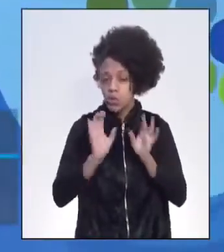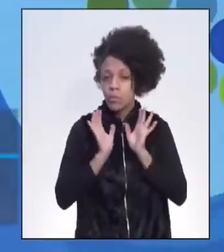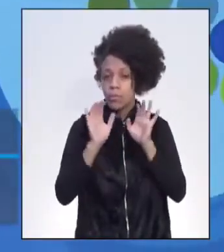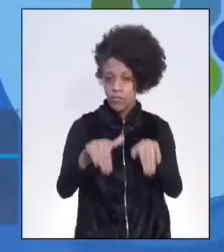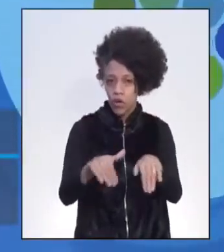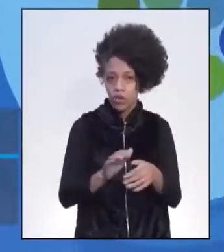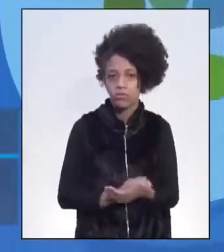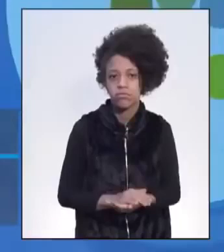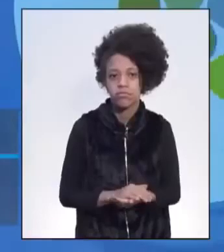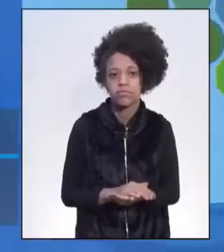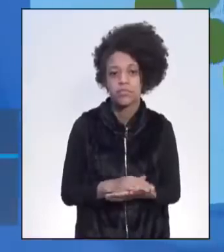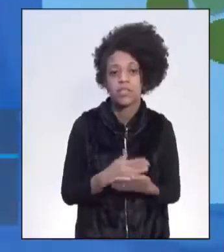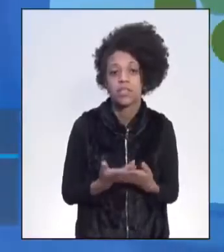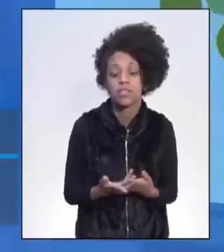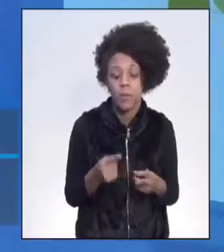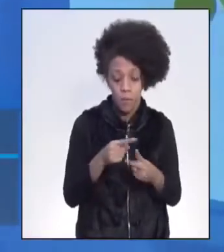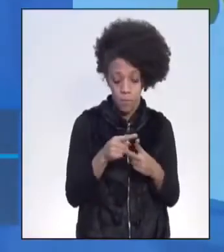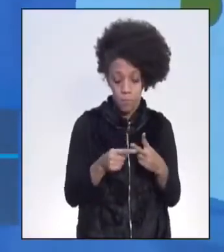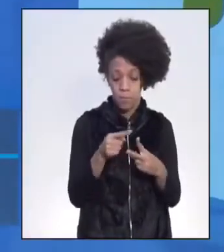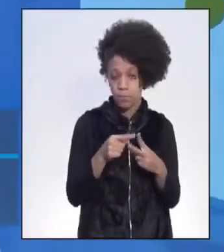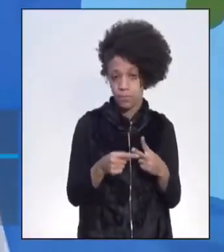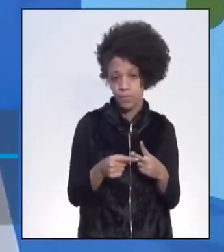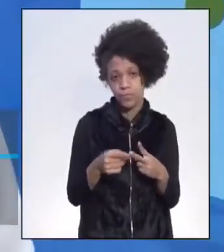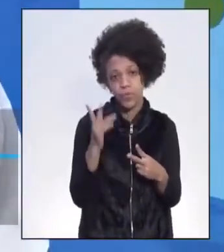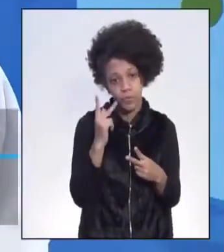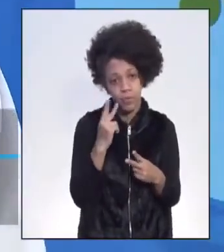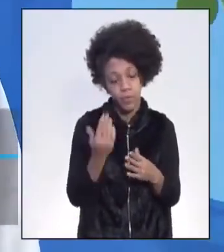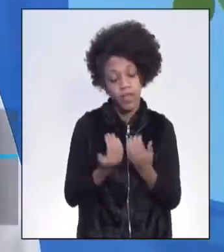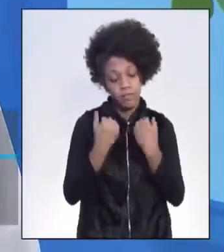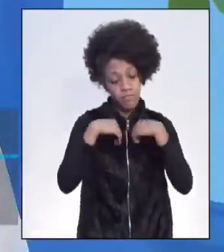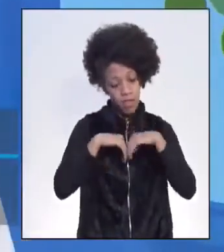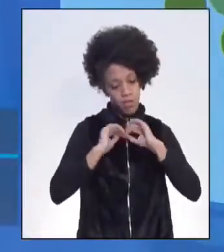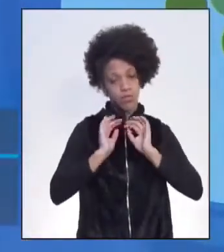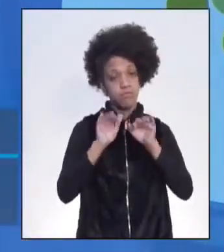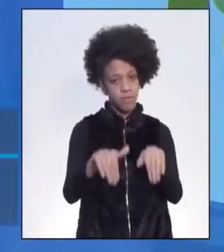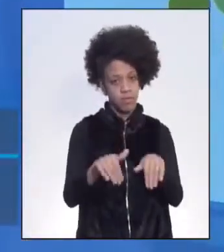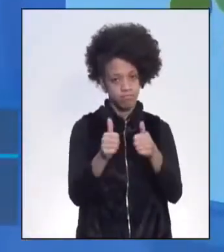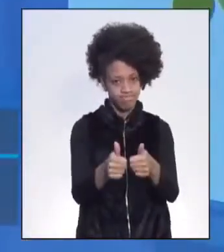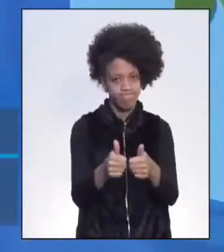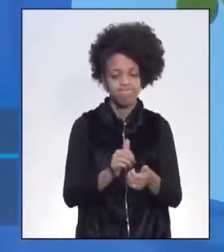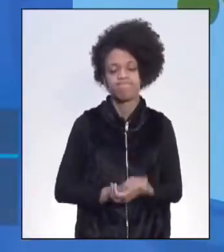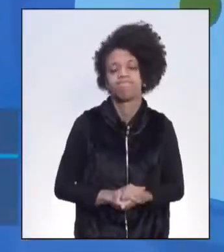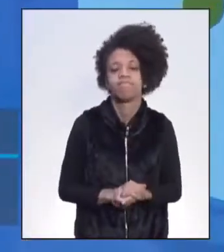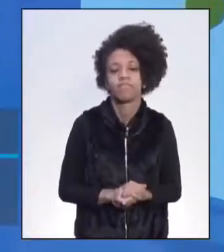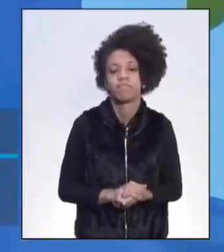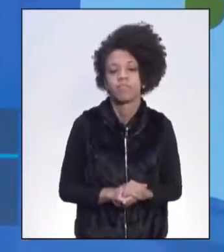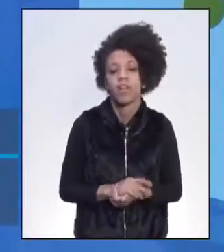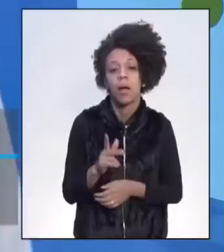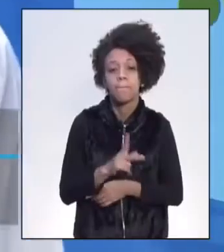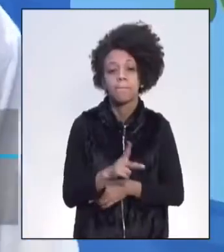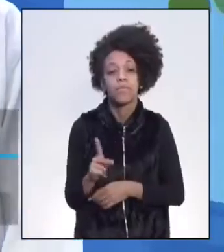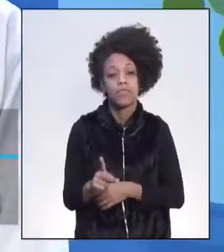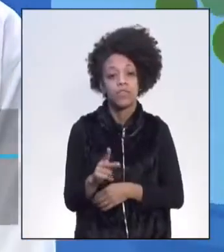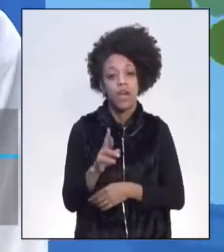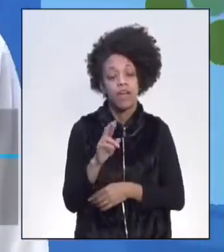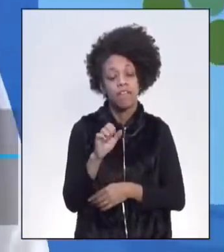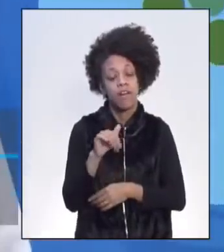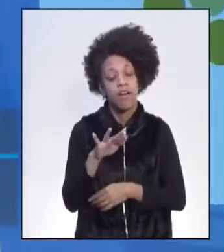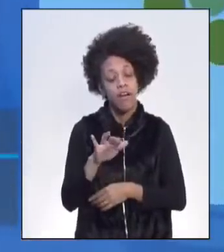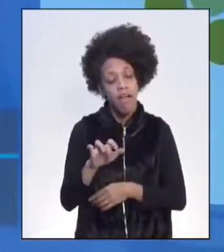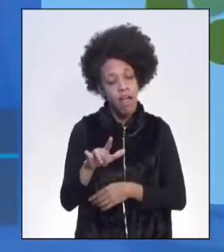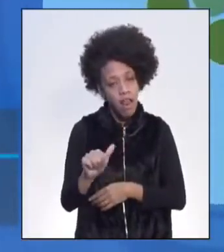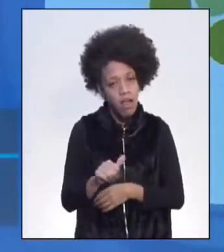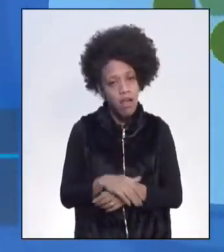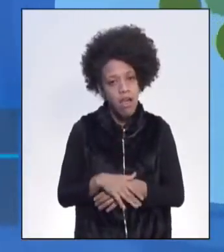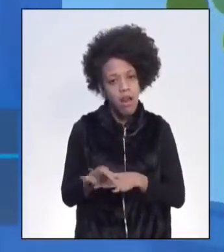esse prefixo endo, normalmente é interno. Tudo bem? Bom, a gente tem a professora Rafaela Lima,